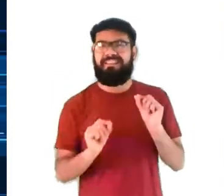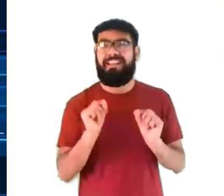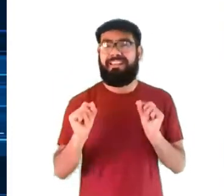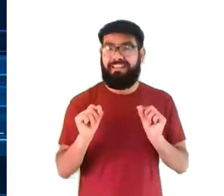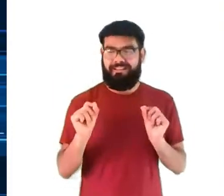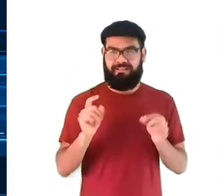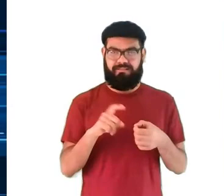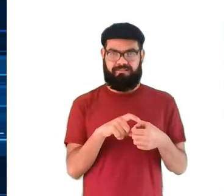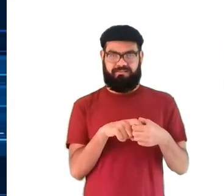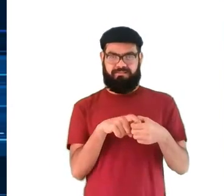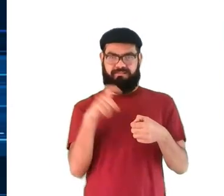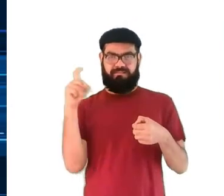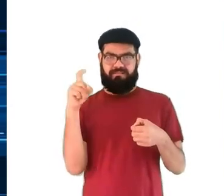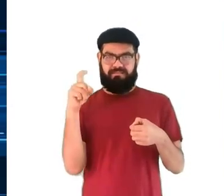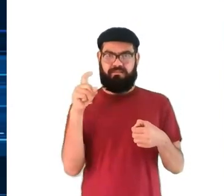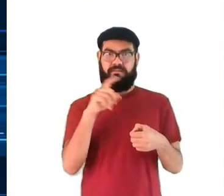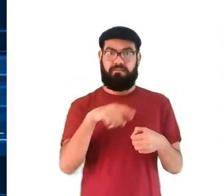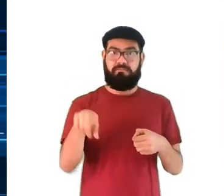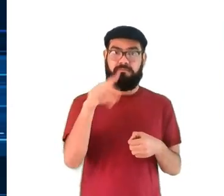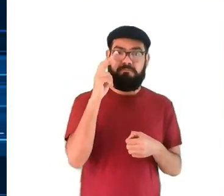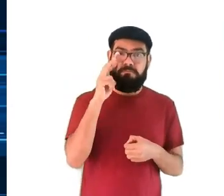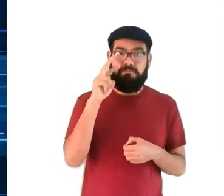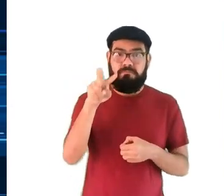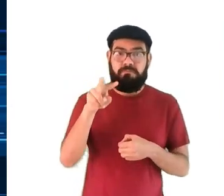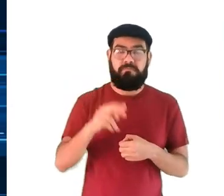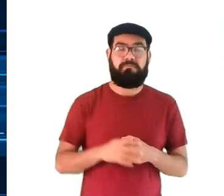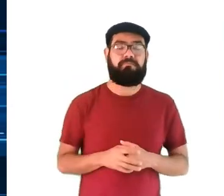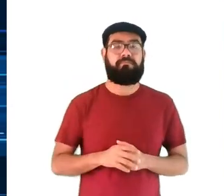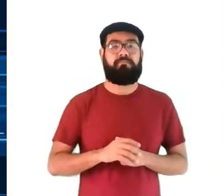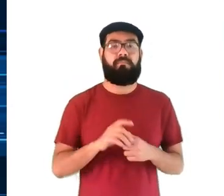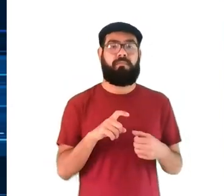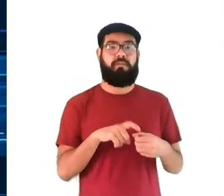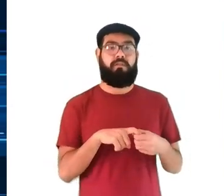podem ver, a desconexão